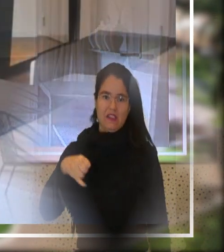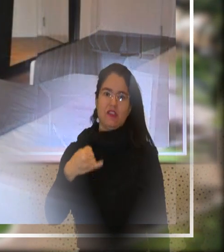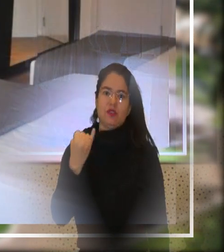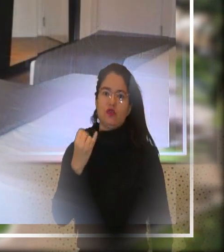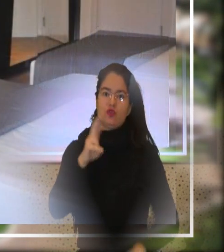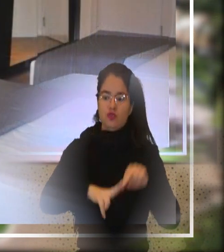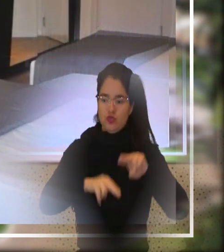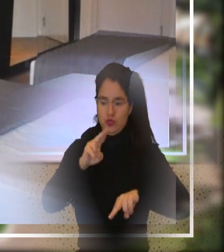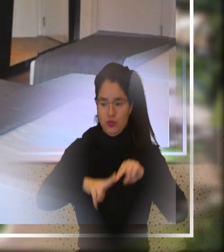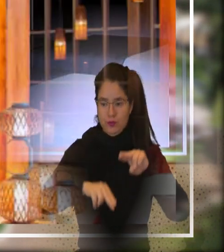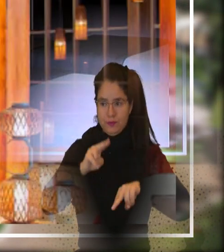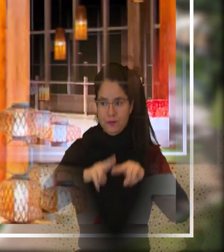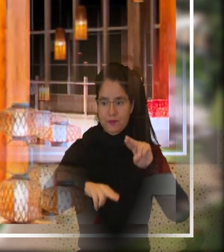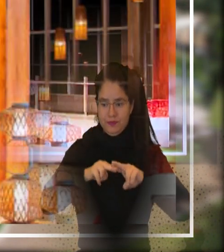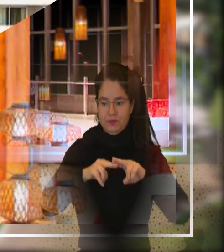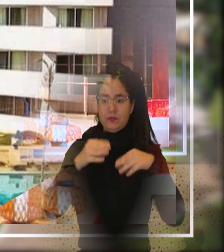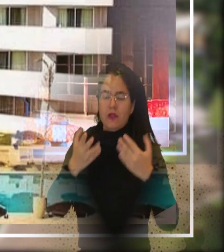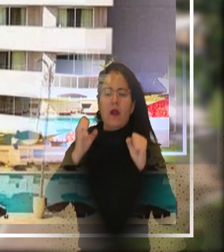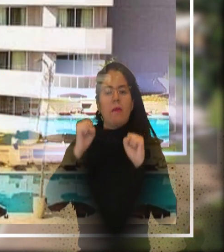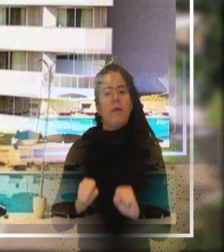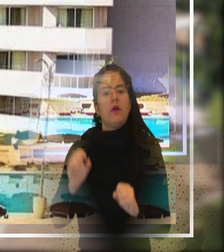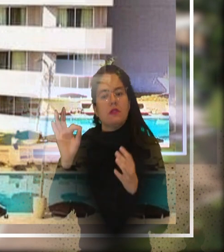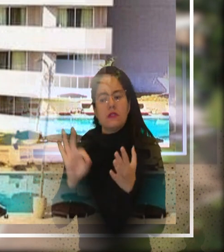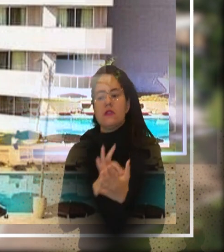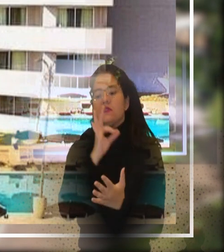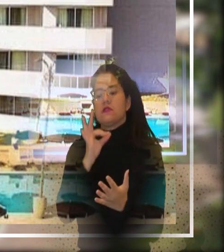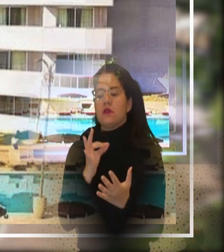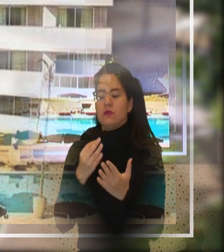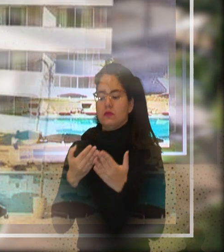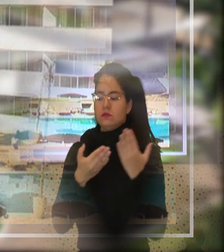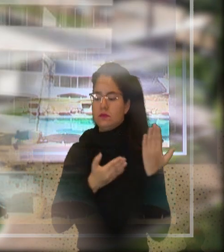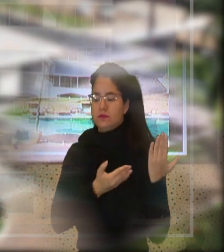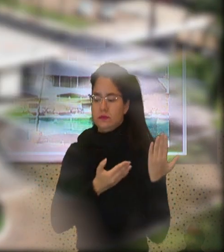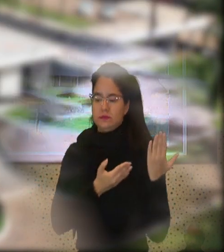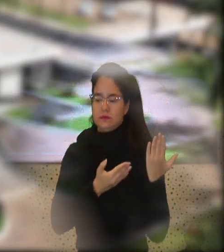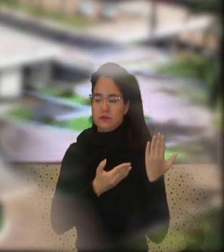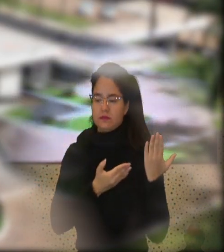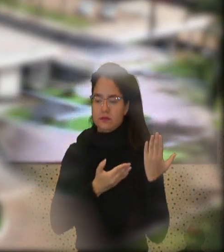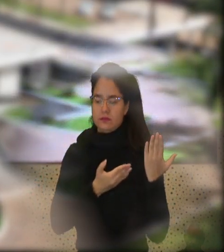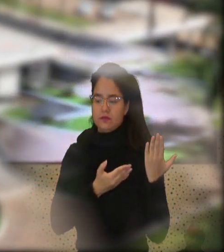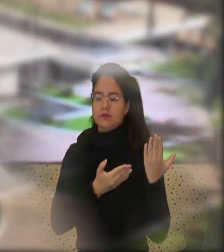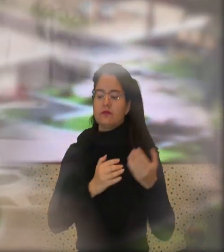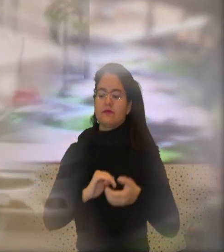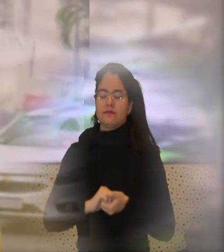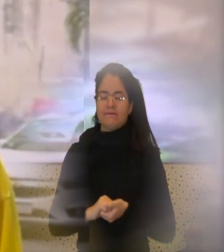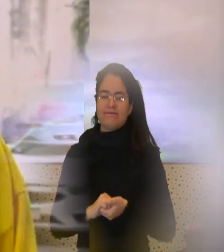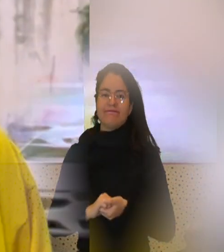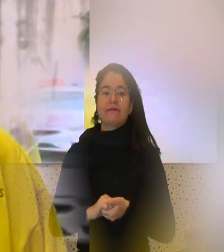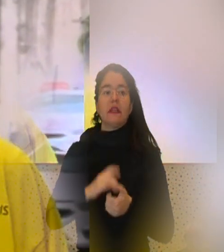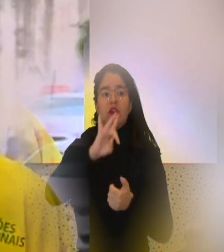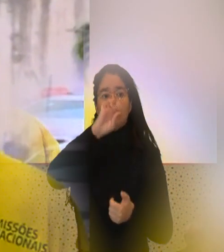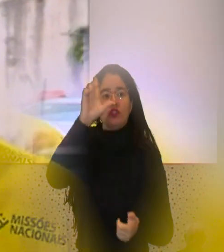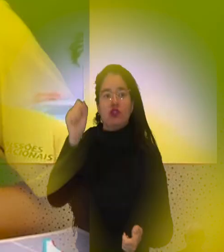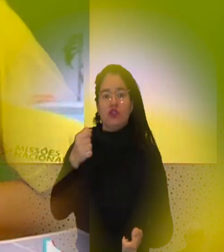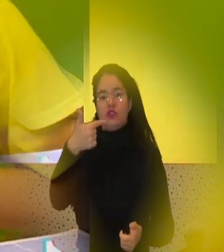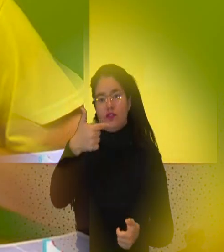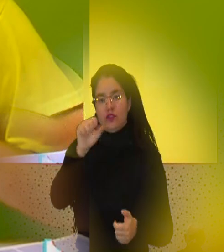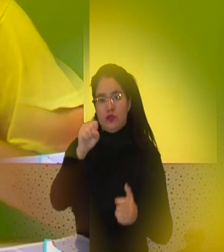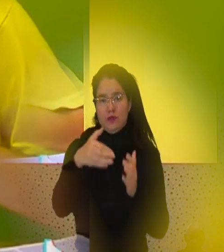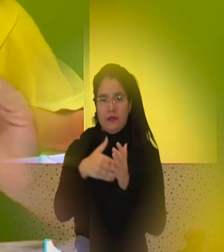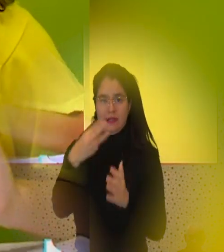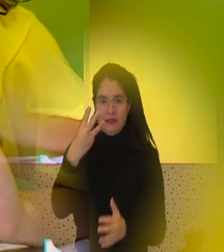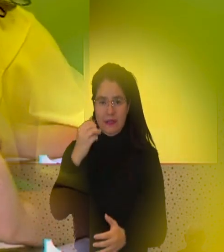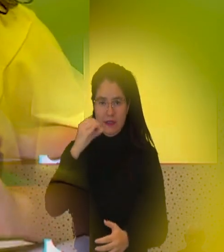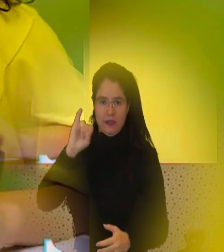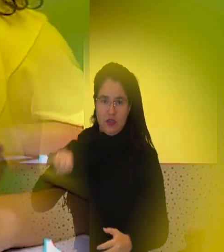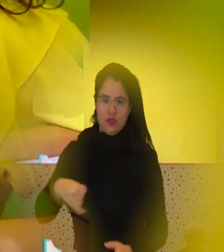Resort. Façam suas inscrições com o irmão Serafim ou o pastor Barros. Nos dias 28 a 30 de